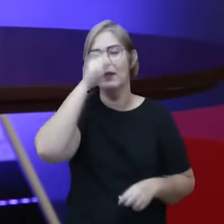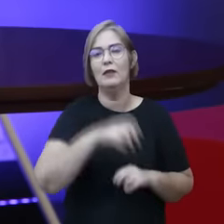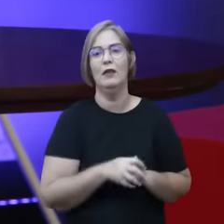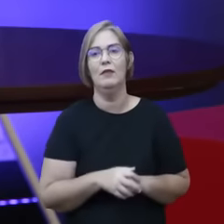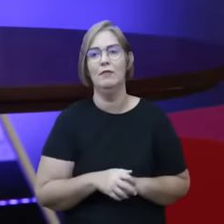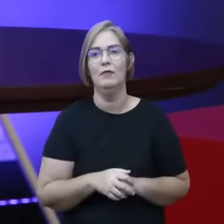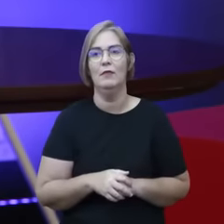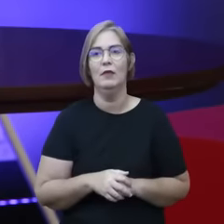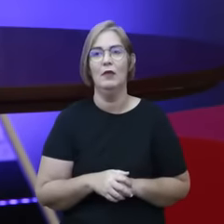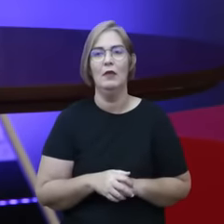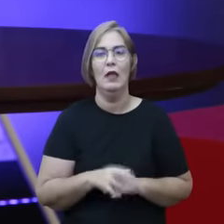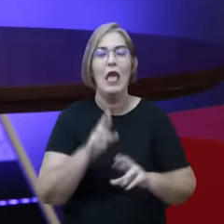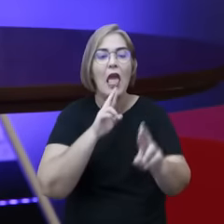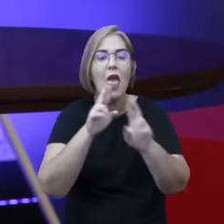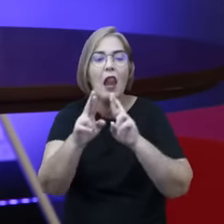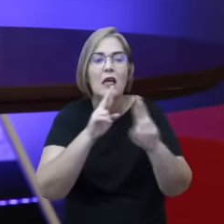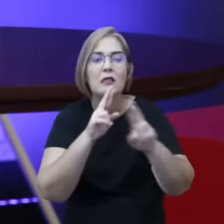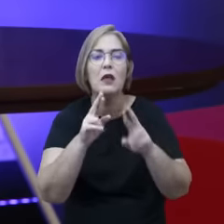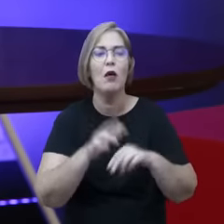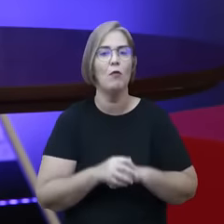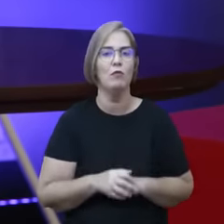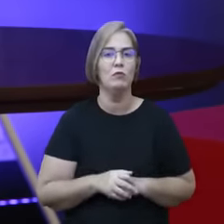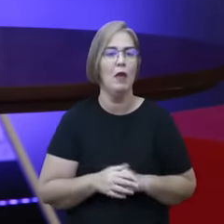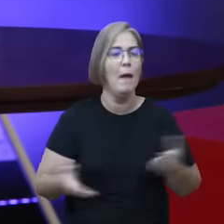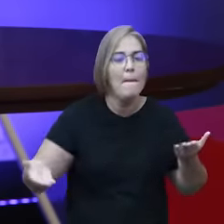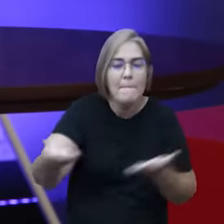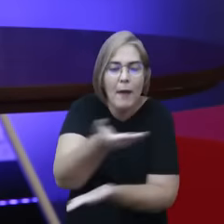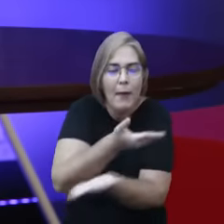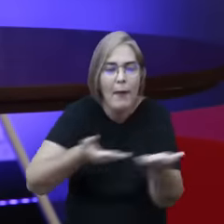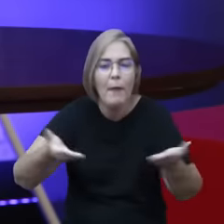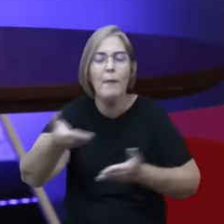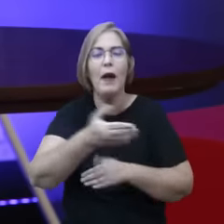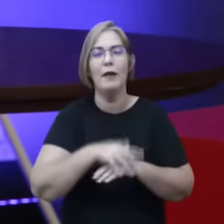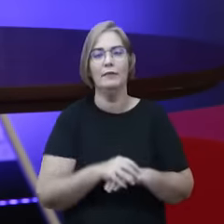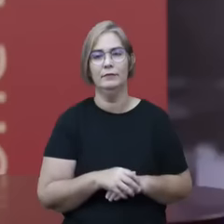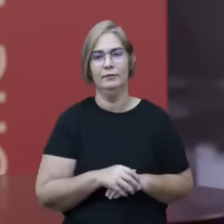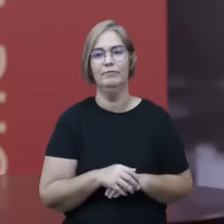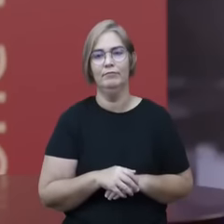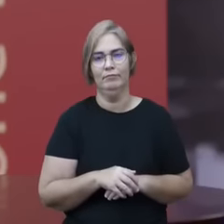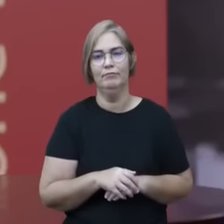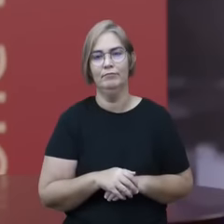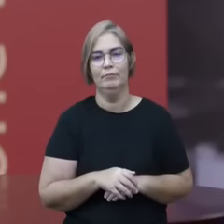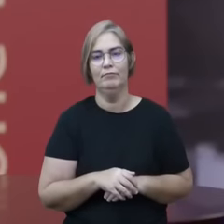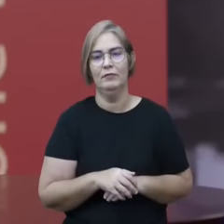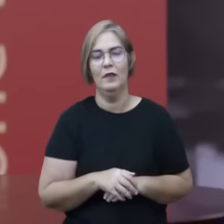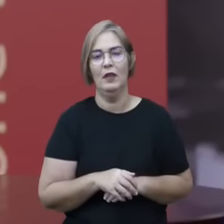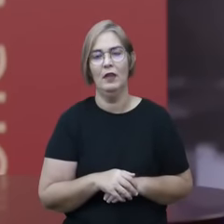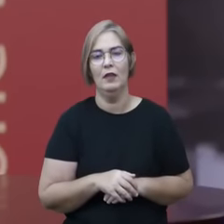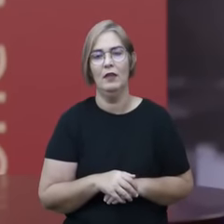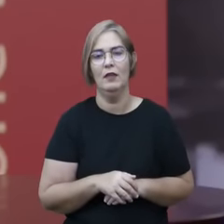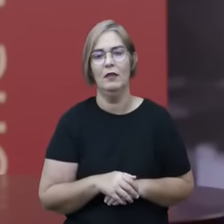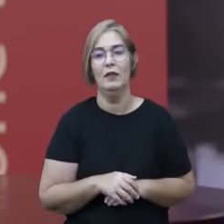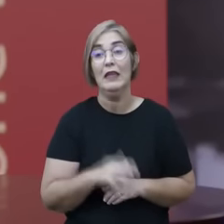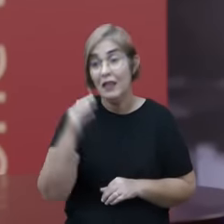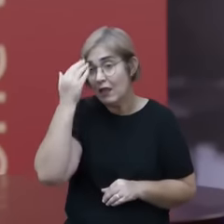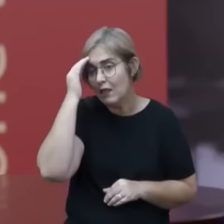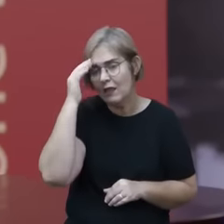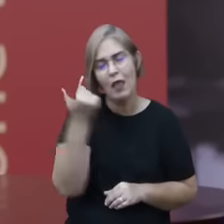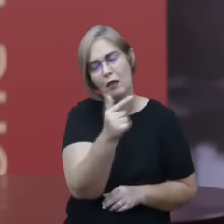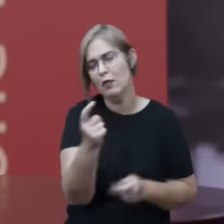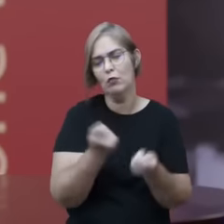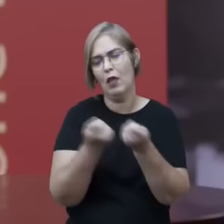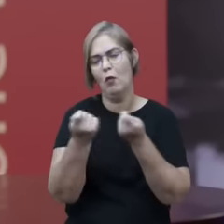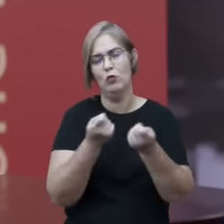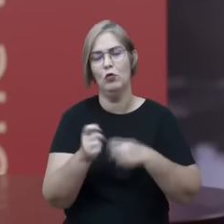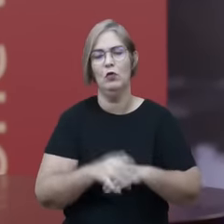também disso emerge o segundo paradoxo, que é a descoberta da finitude. Esses dois paradoxos pro